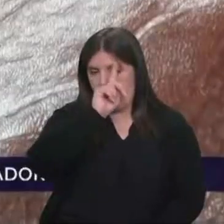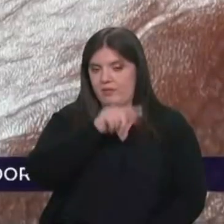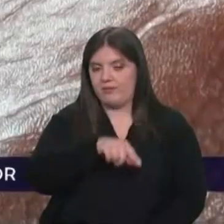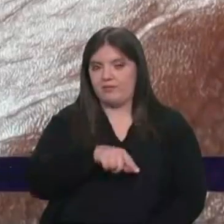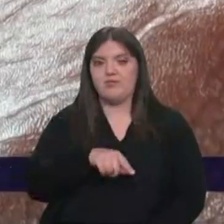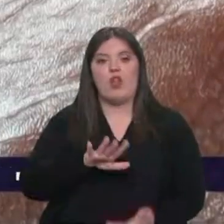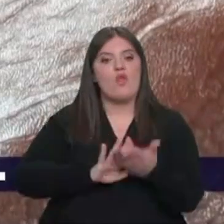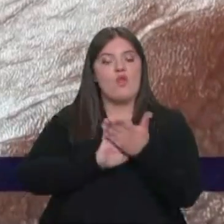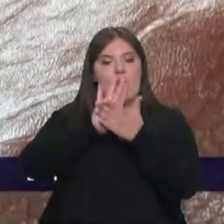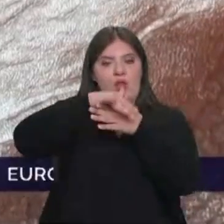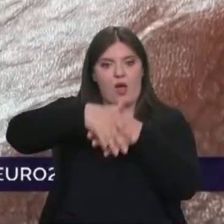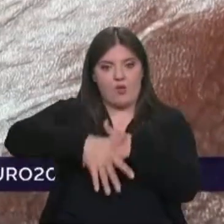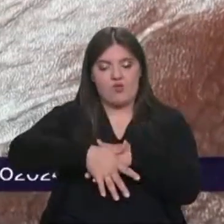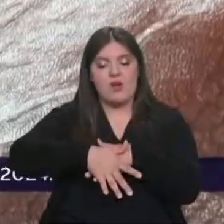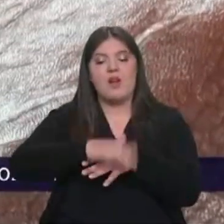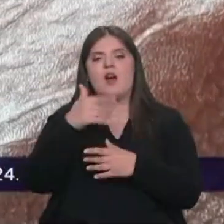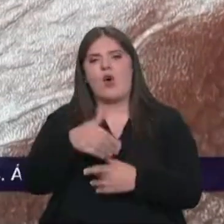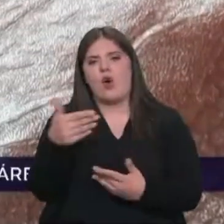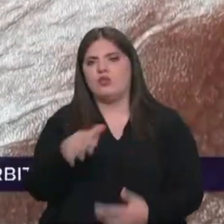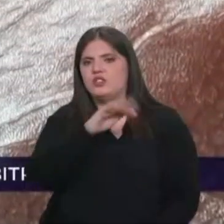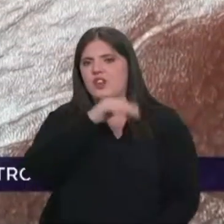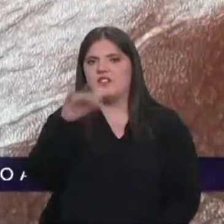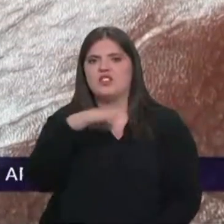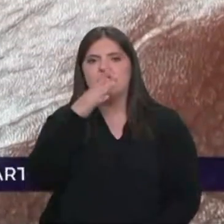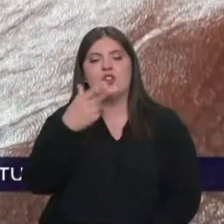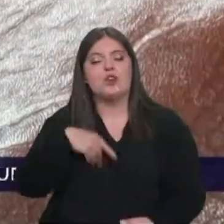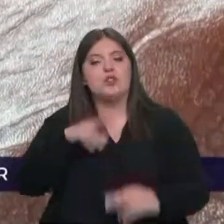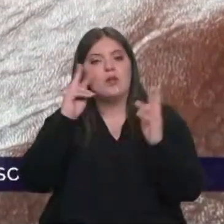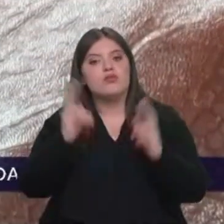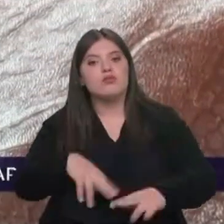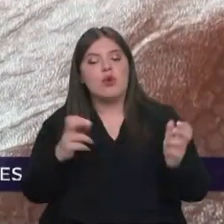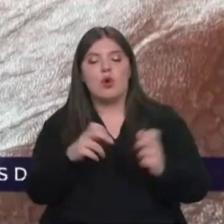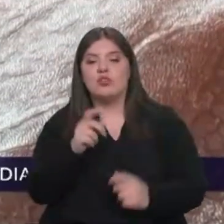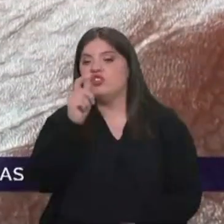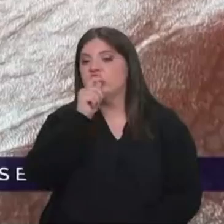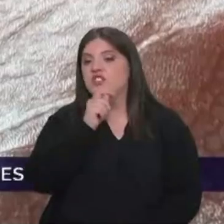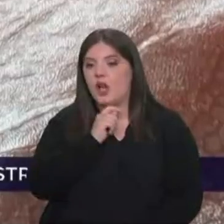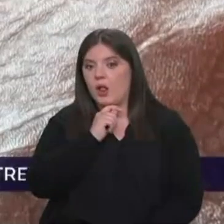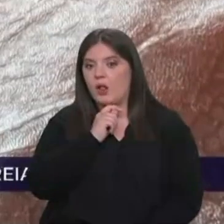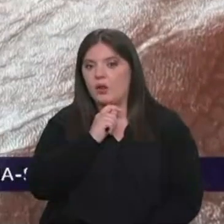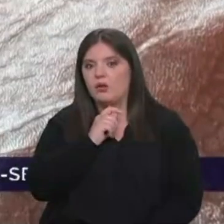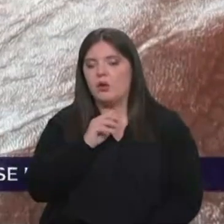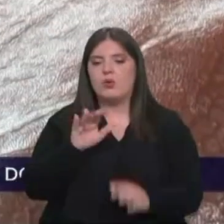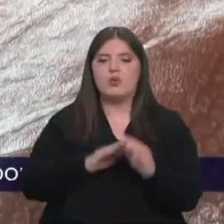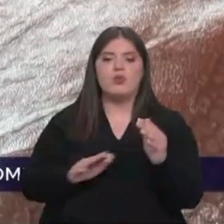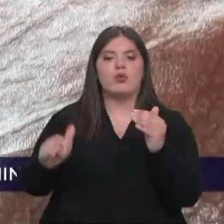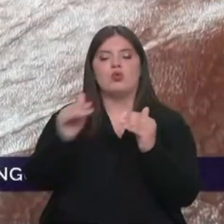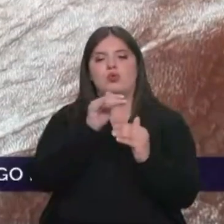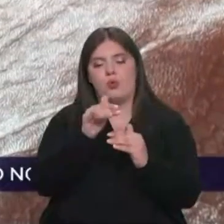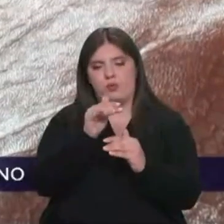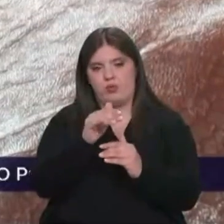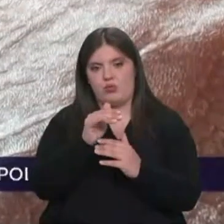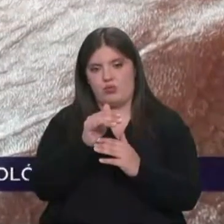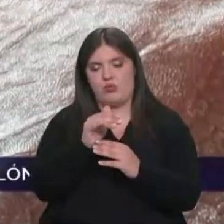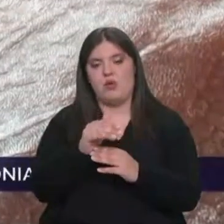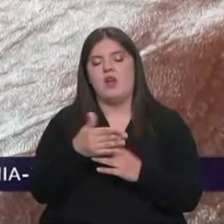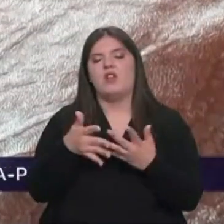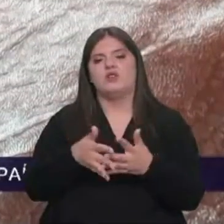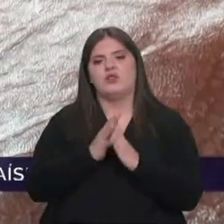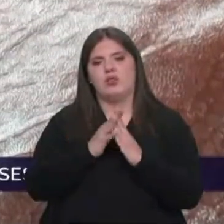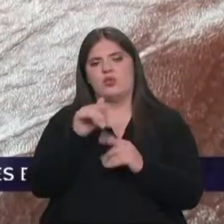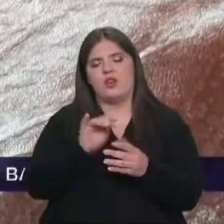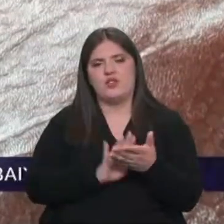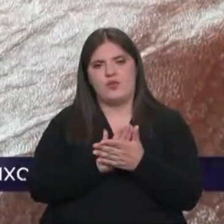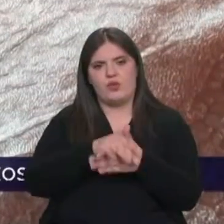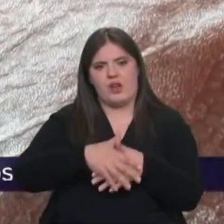vulcão. E agora estes cientistas dizem que nós descobrimos gelo no topo destas estruturas